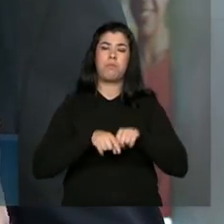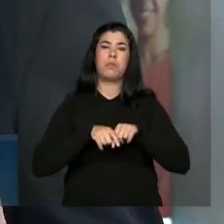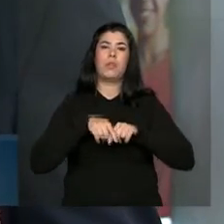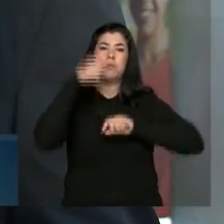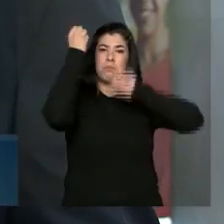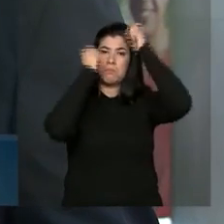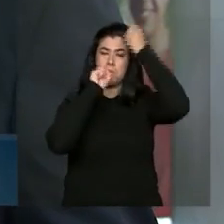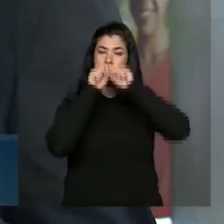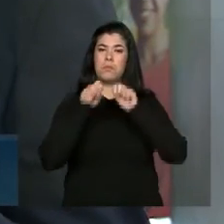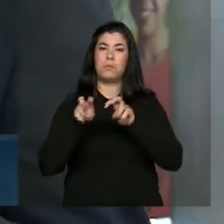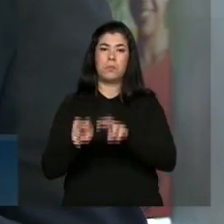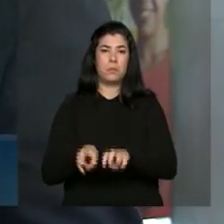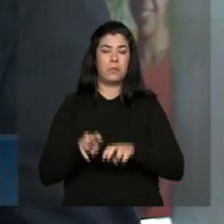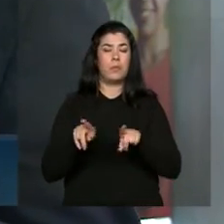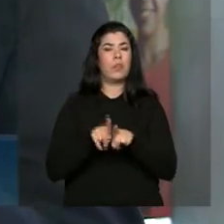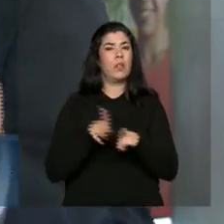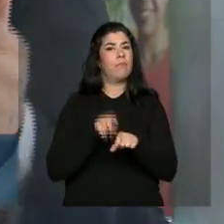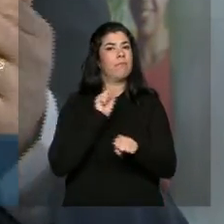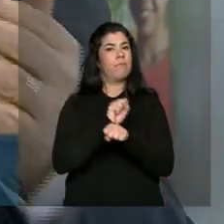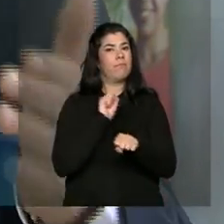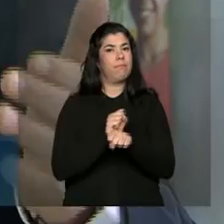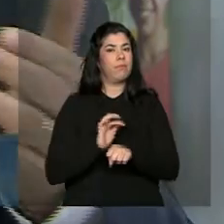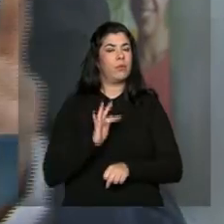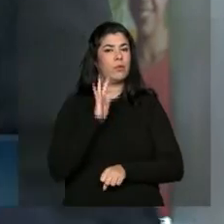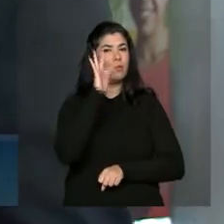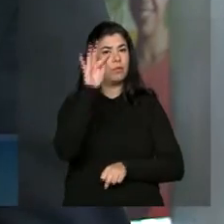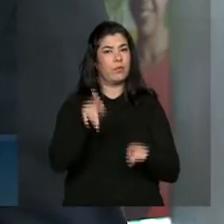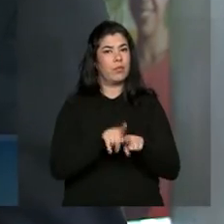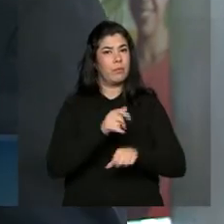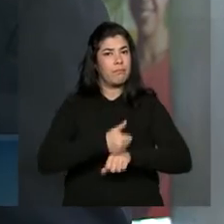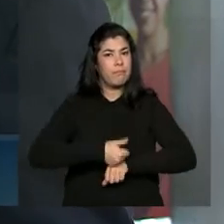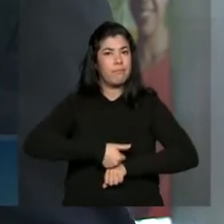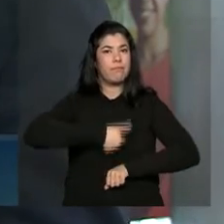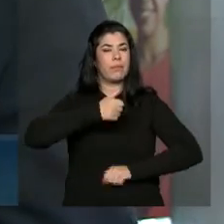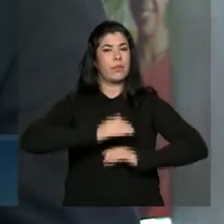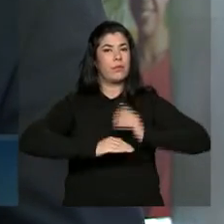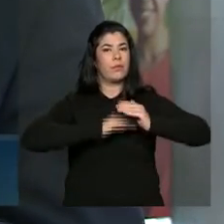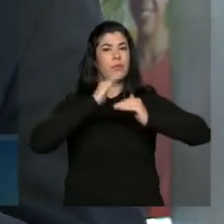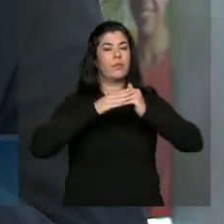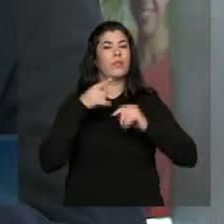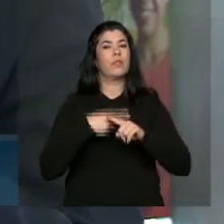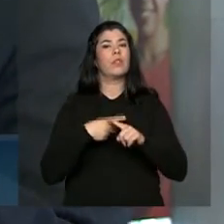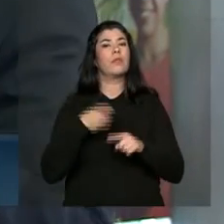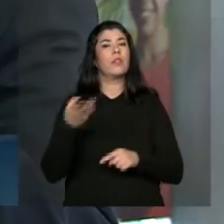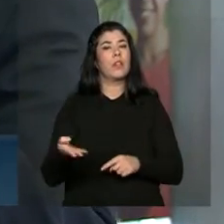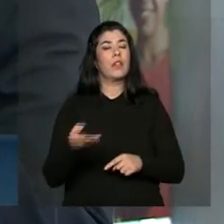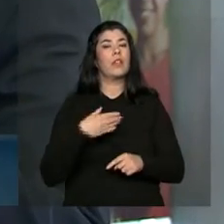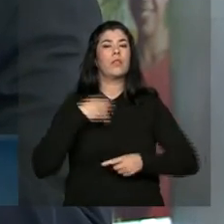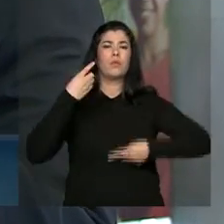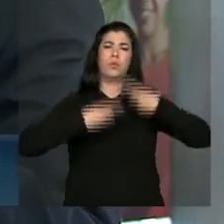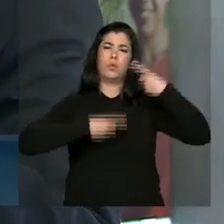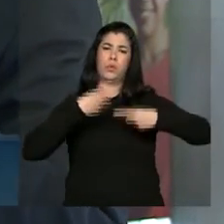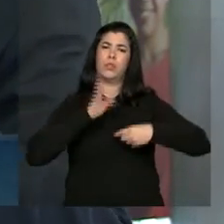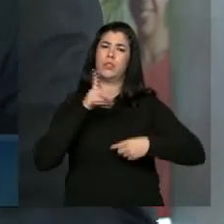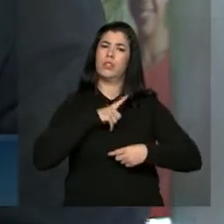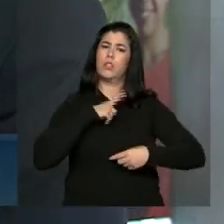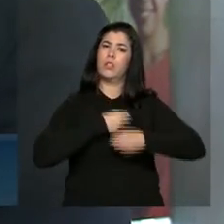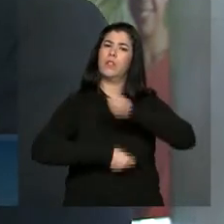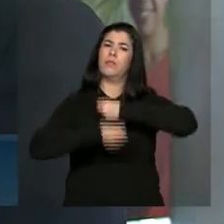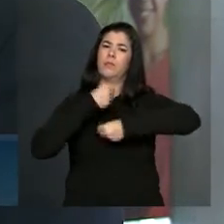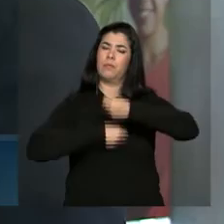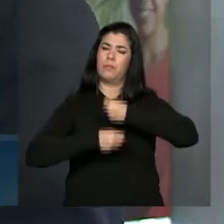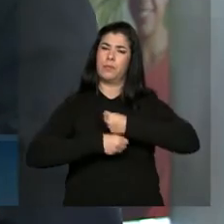uma expectativa de aumentar esse número de recursos, que esse foi o grande debate que nós fizemos